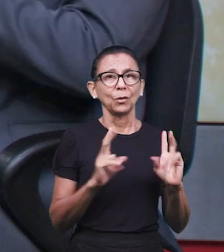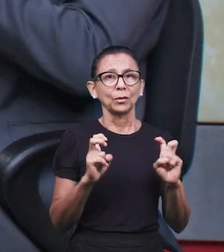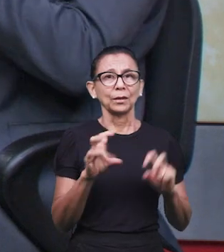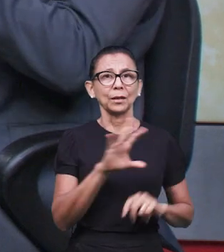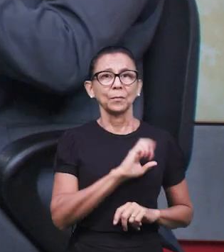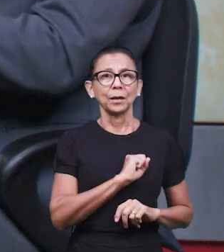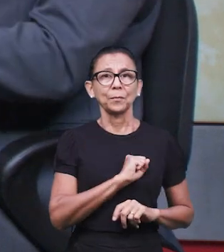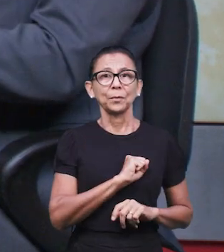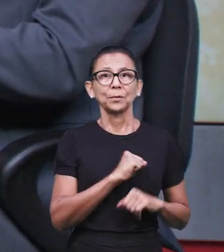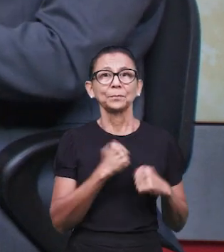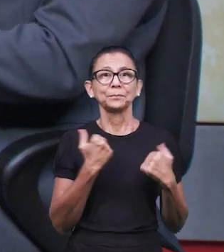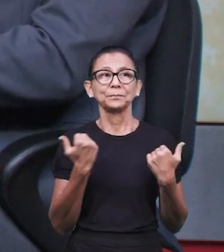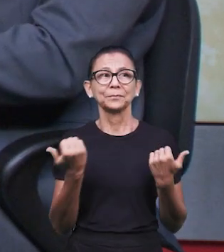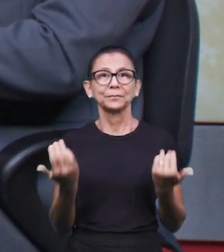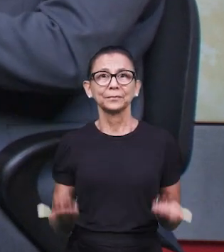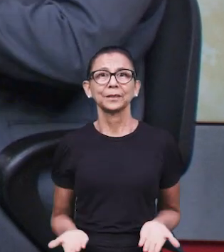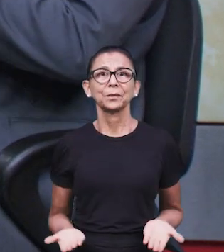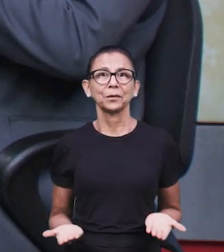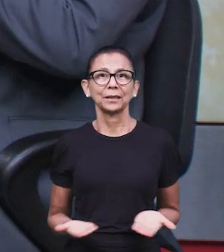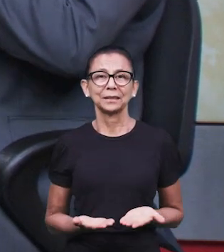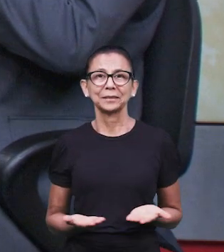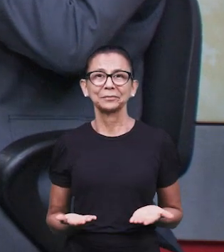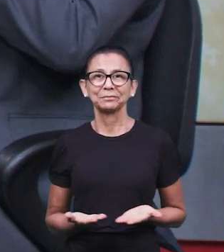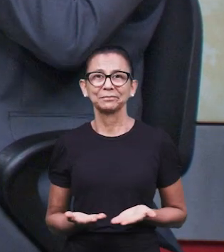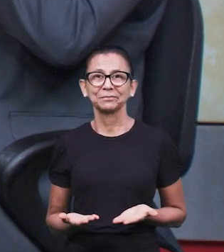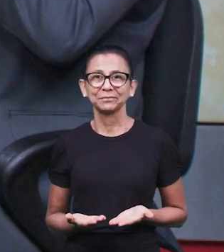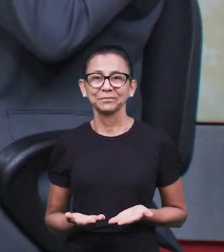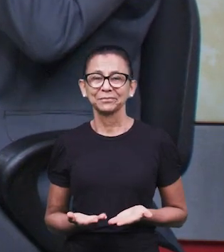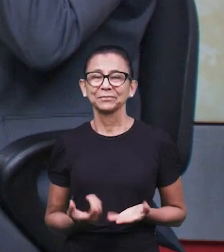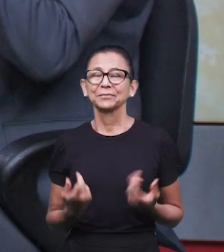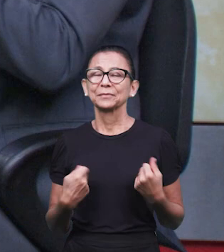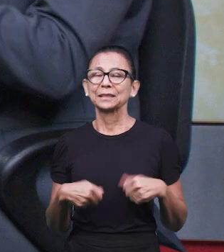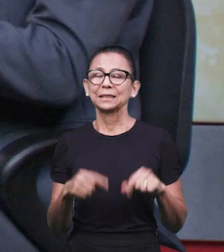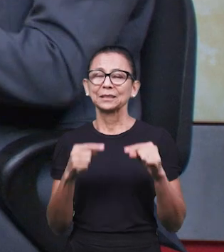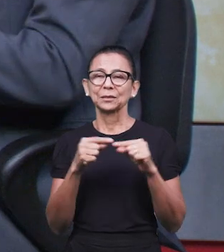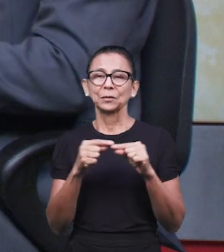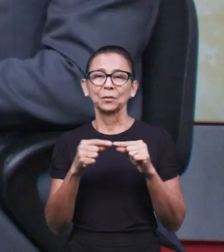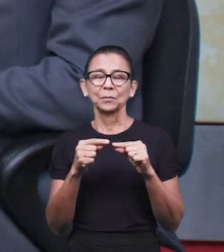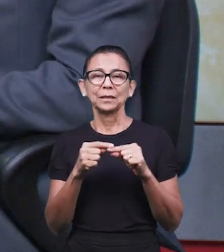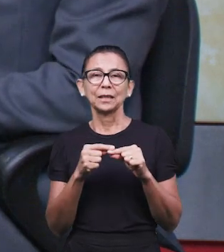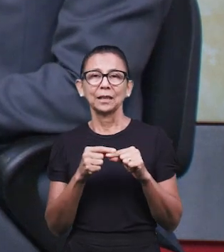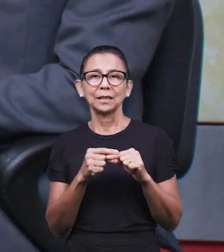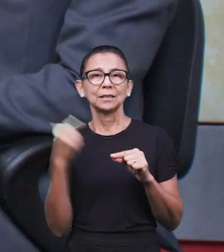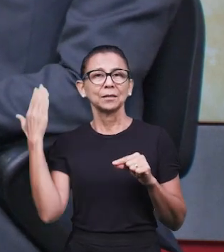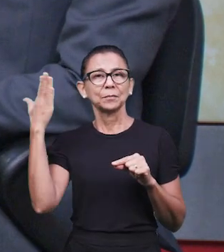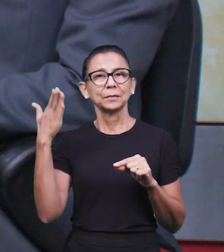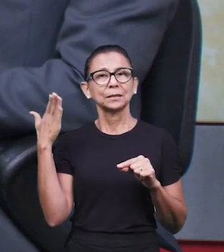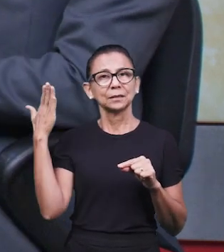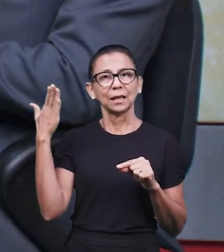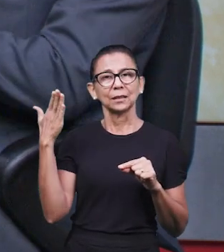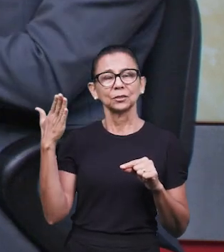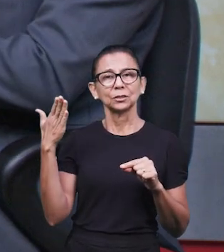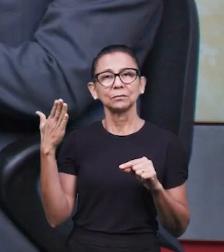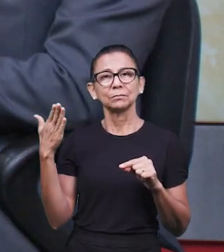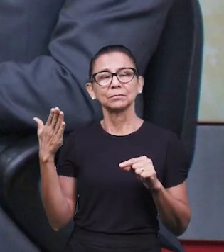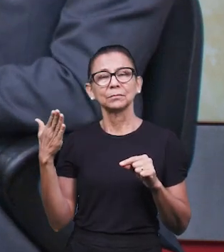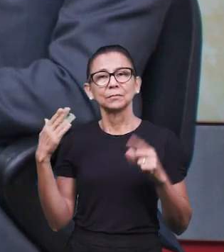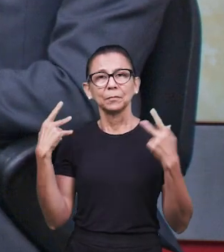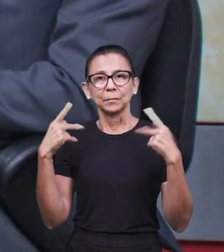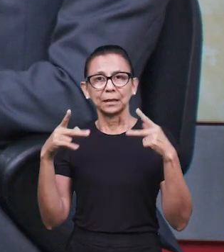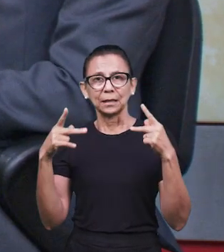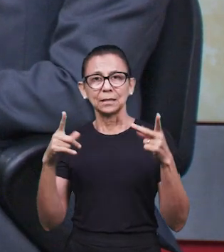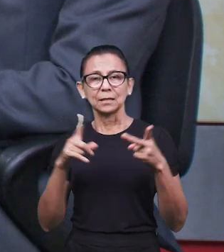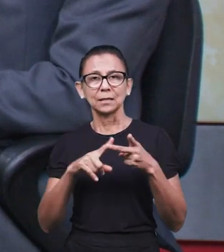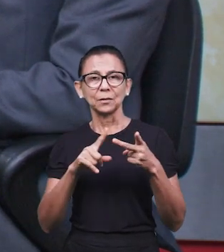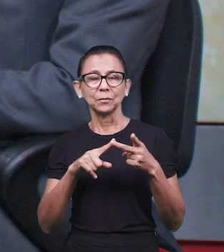vai reafirmar o louvor, a mensagem, você vai emoldurar aquela mensagem com louvor dentro daquele